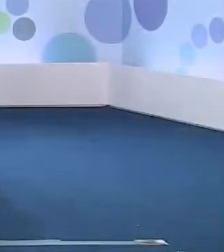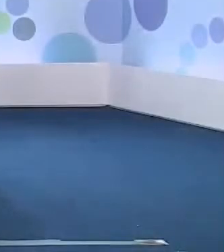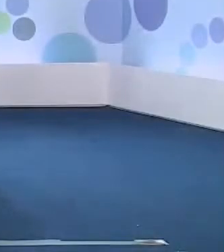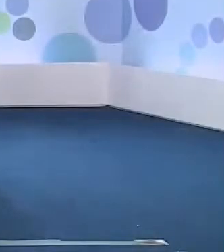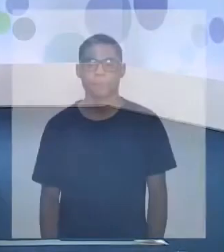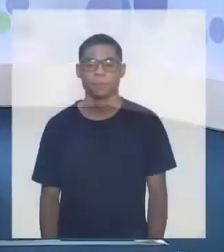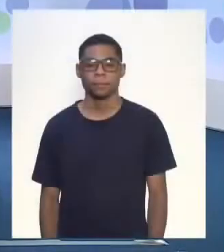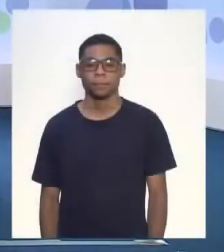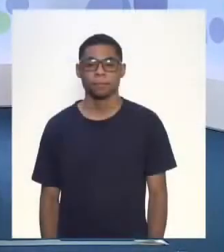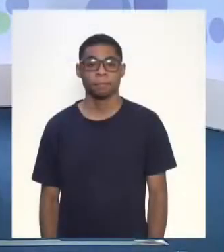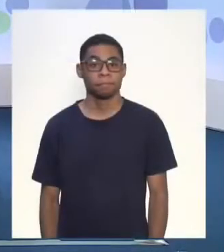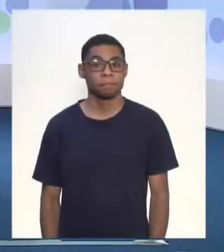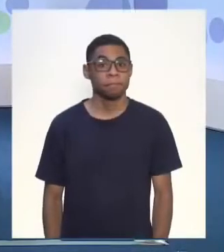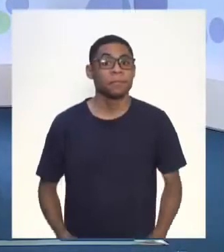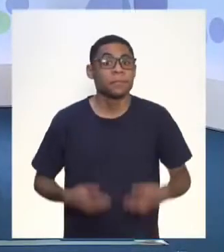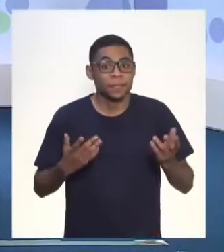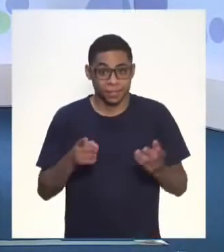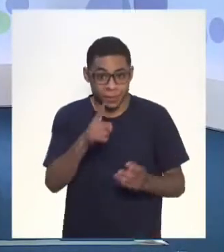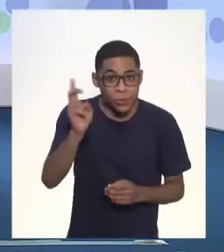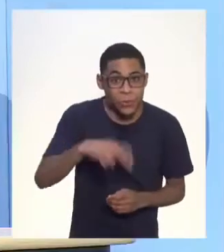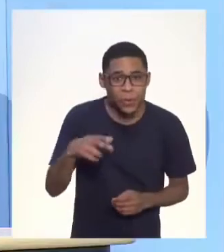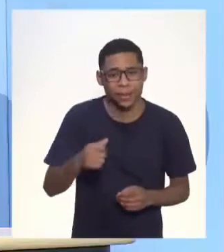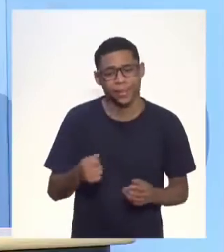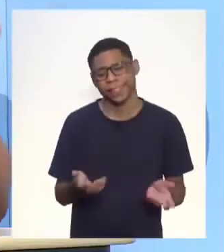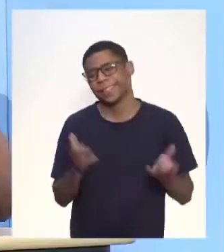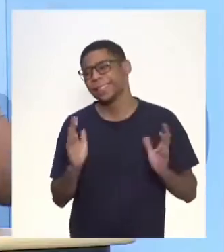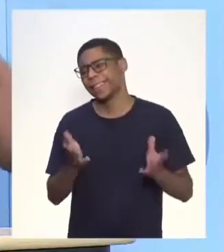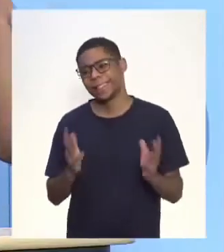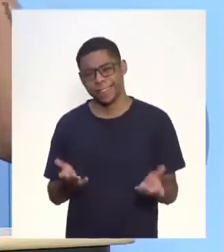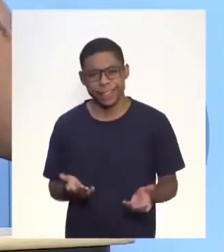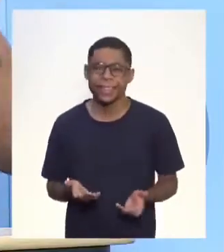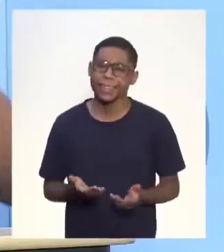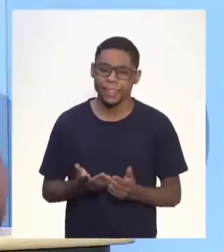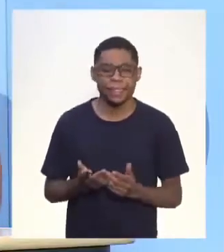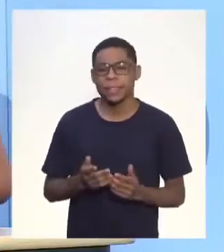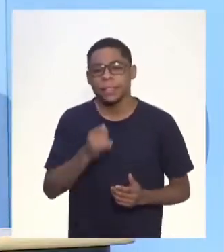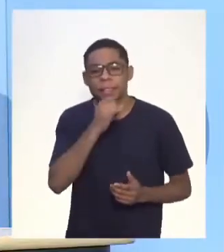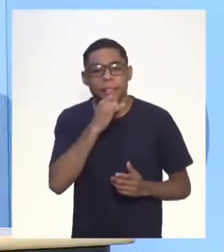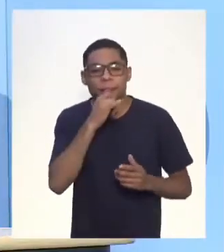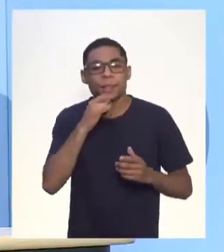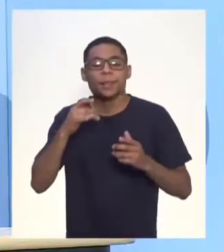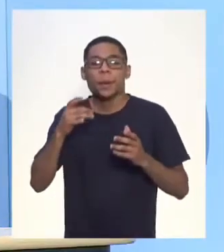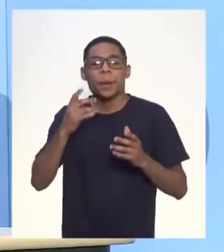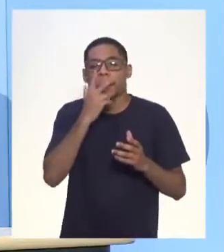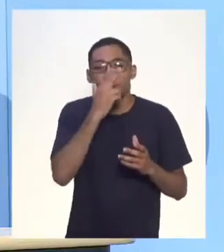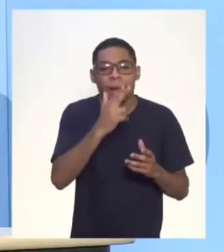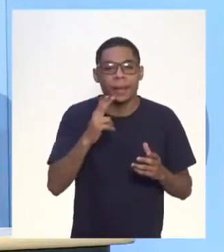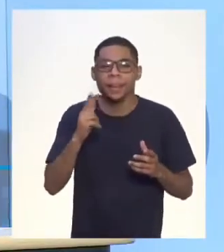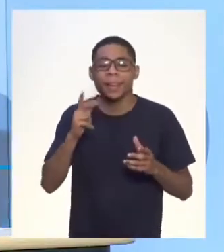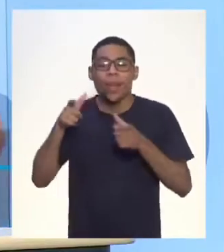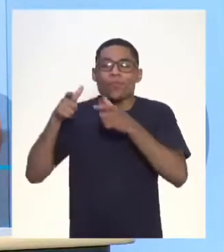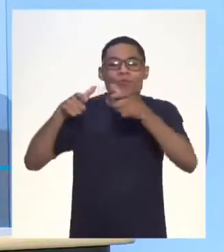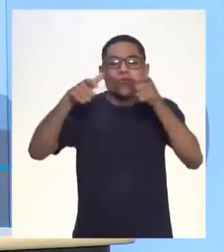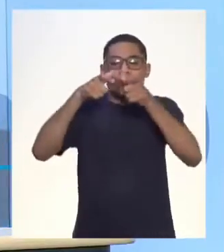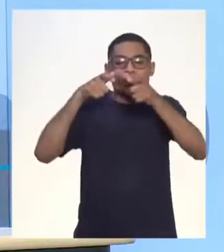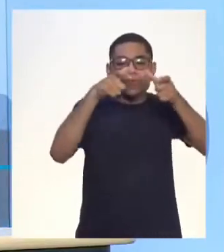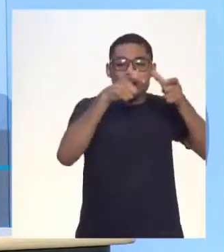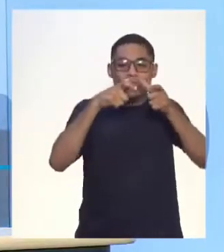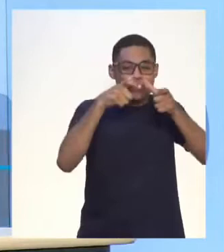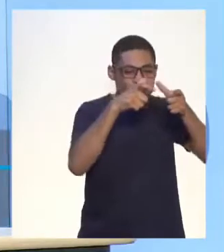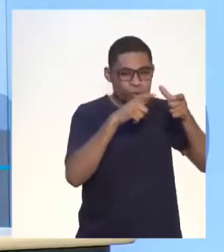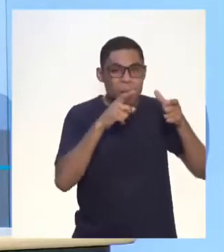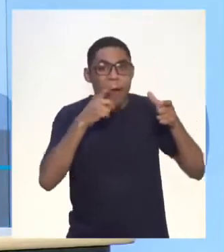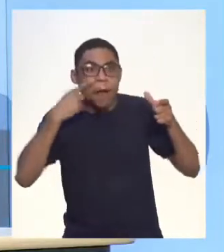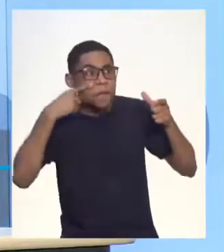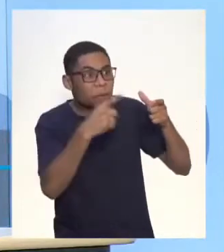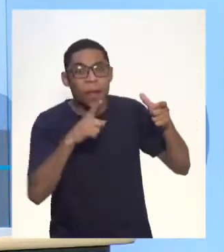quem nunca, né? Quem nunca recebeu lá aqueles videozinhos de naves espaciais passando no meio do bairro, né? Então assim, nós tivemos aí um